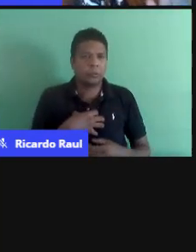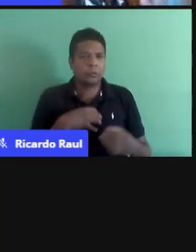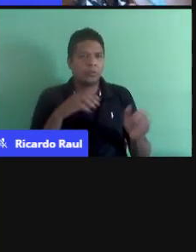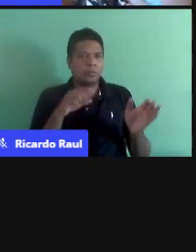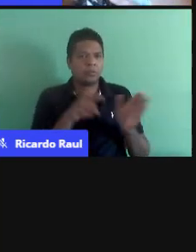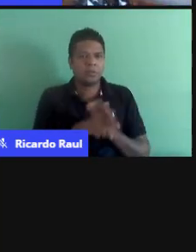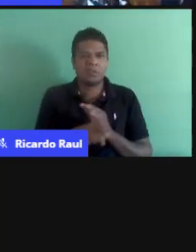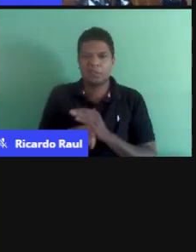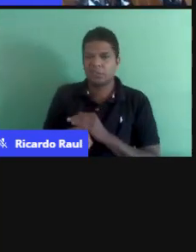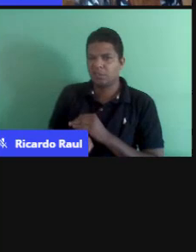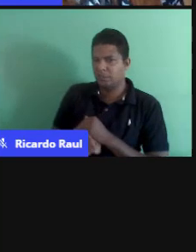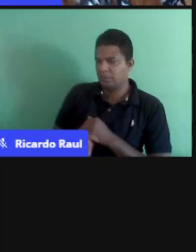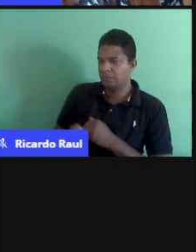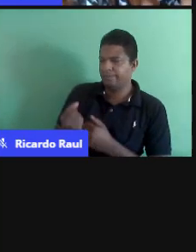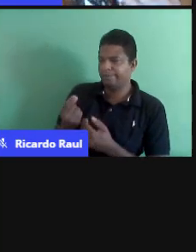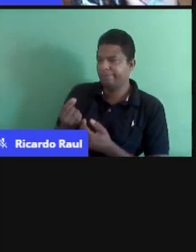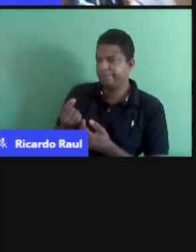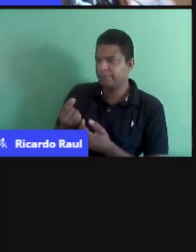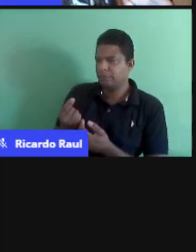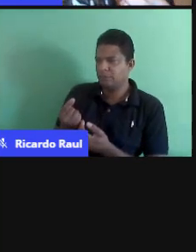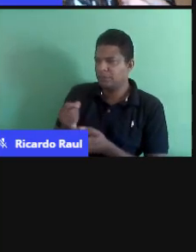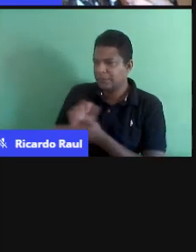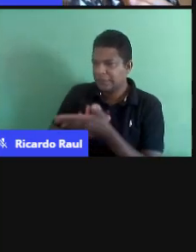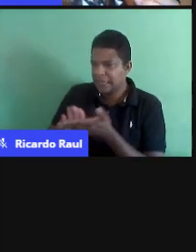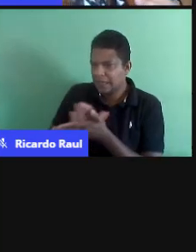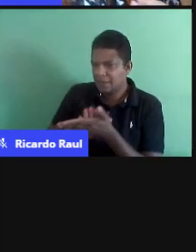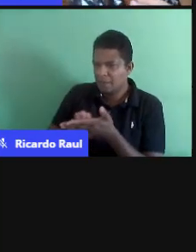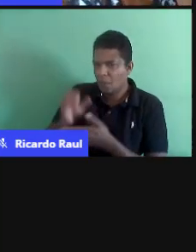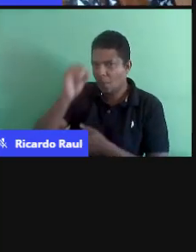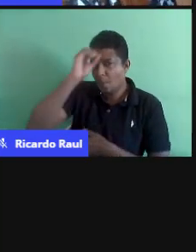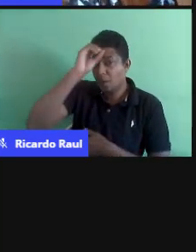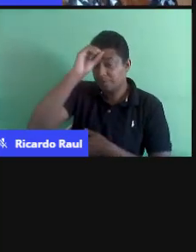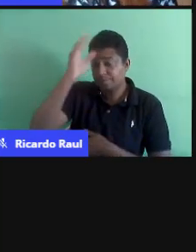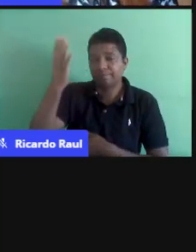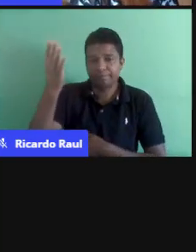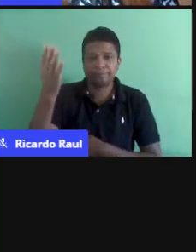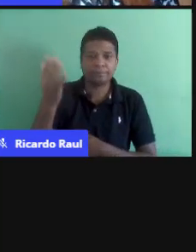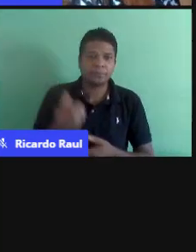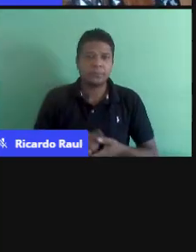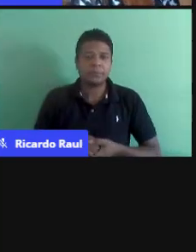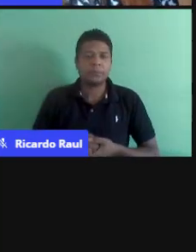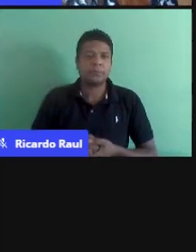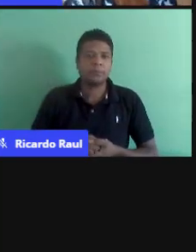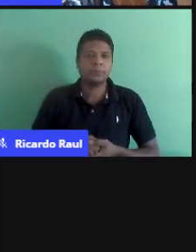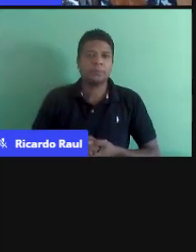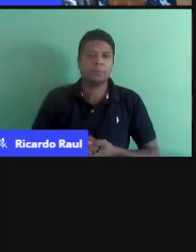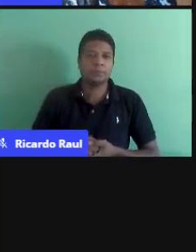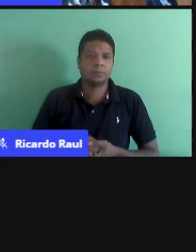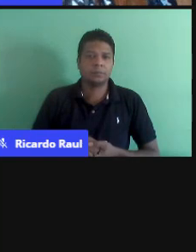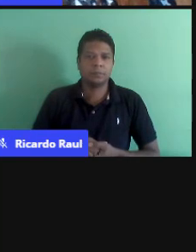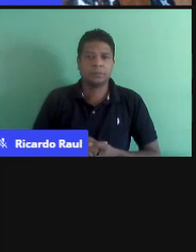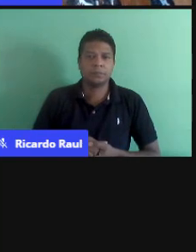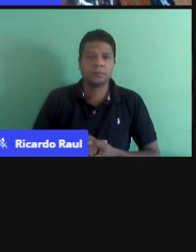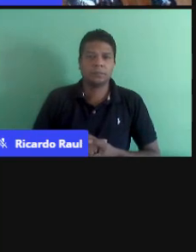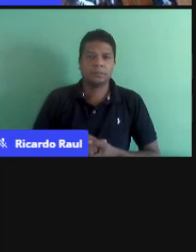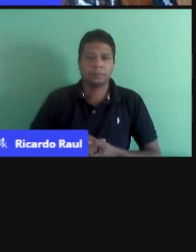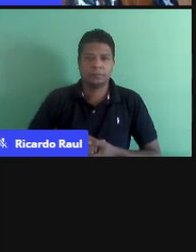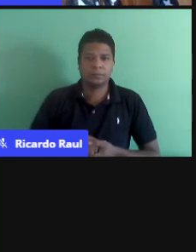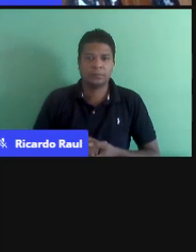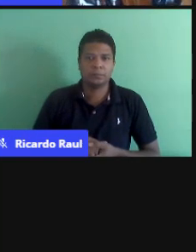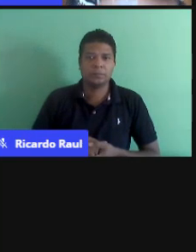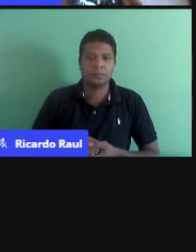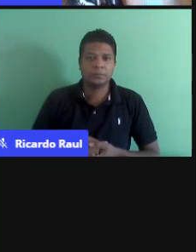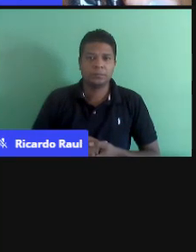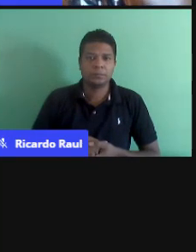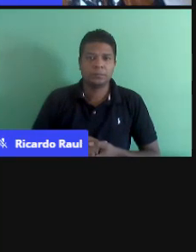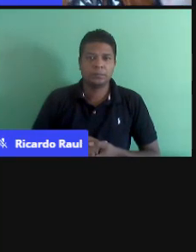olhar, do adulto não entender nada daquilo que ela tentou expressar ali naquele papel. Pode passar.